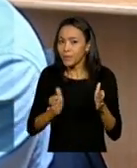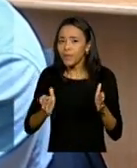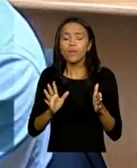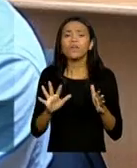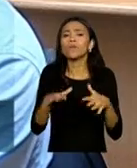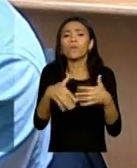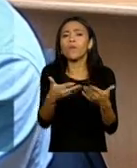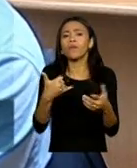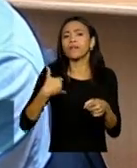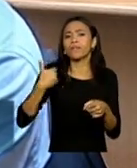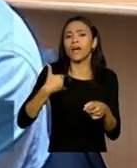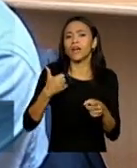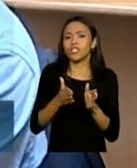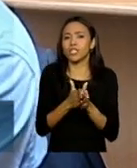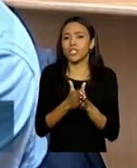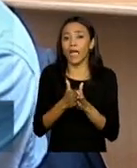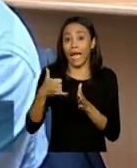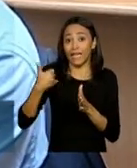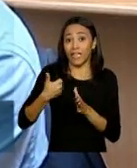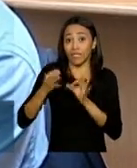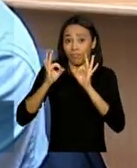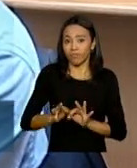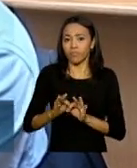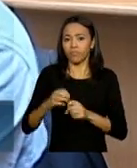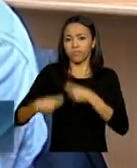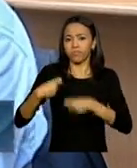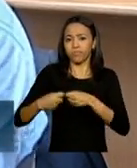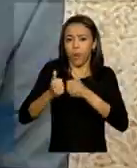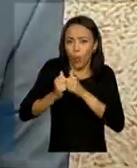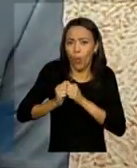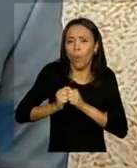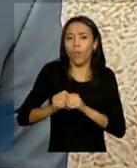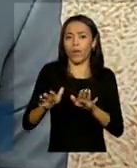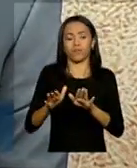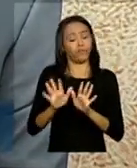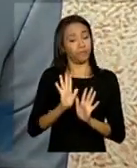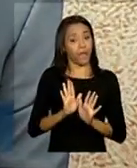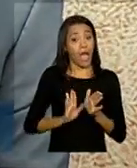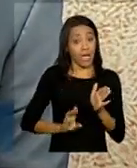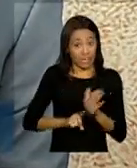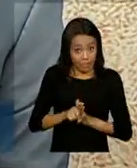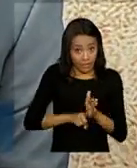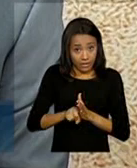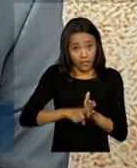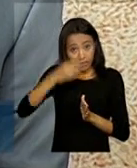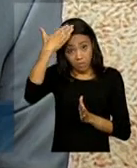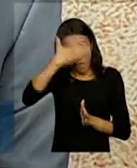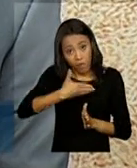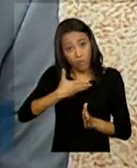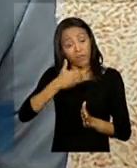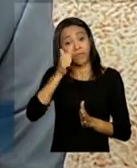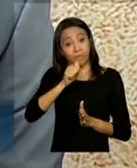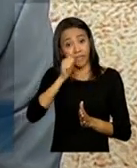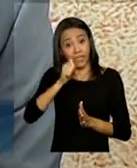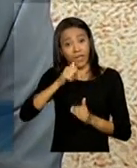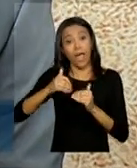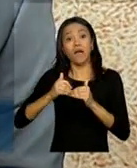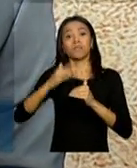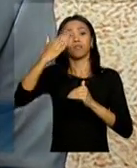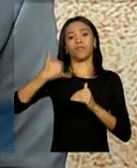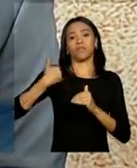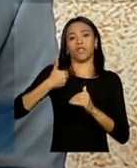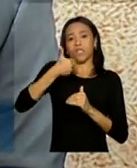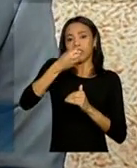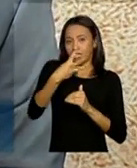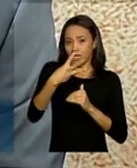a idade que marca o início da vida sexual da maioria das meninas no Brasil as Pesquisas mostram né no Bras que é acima dos 133